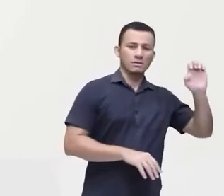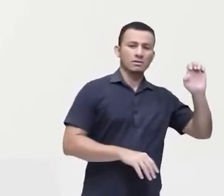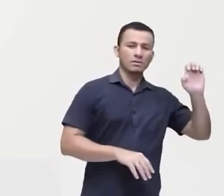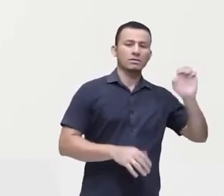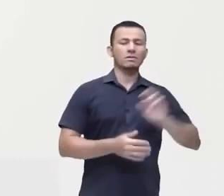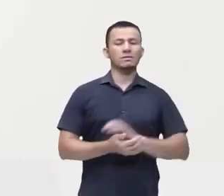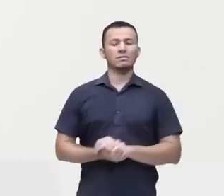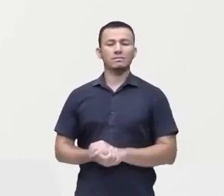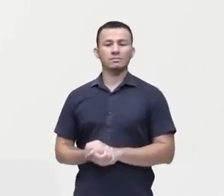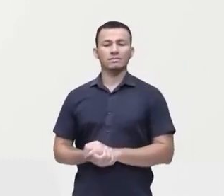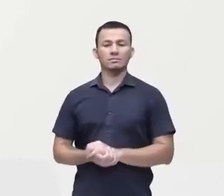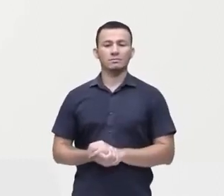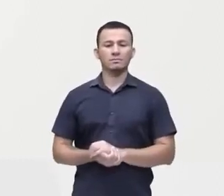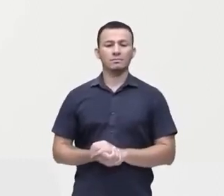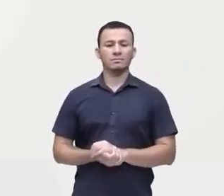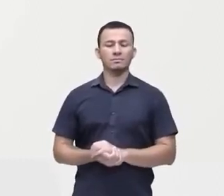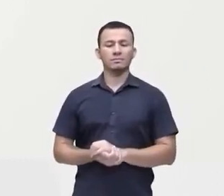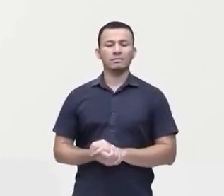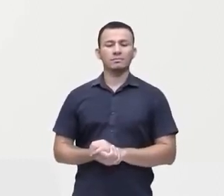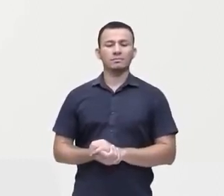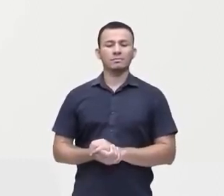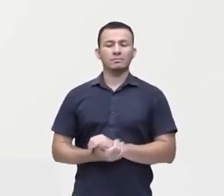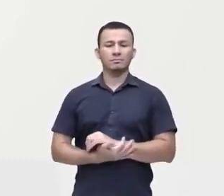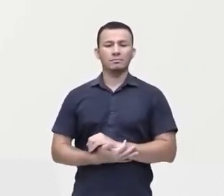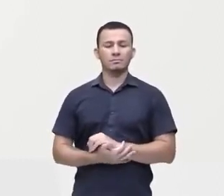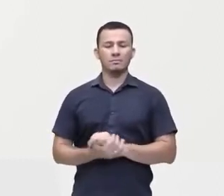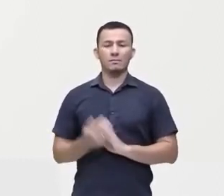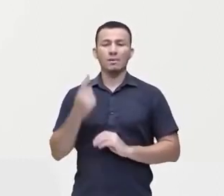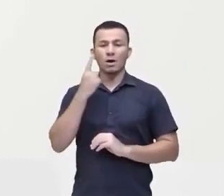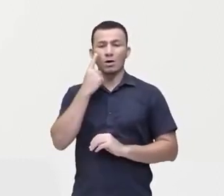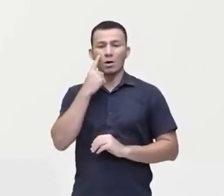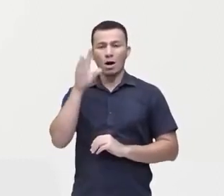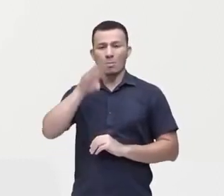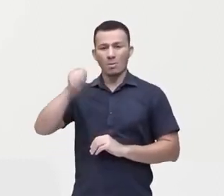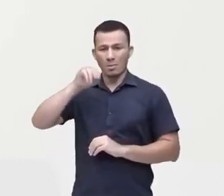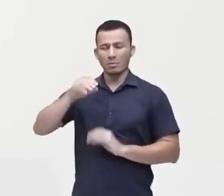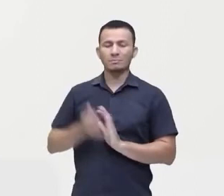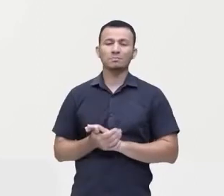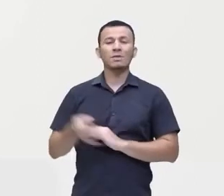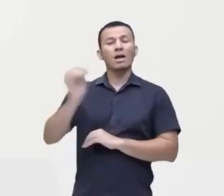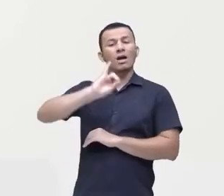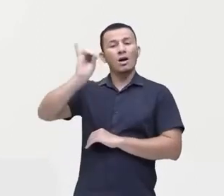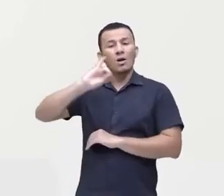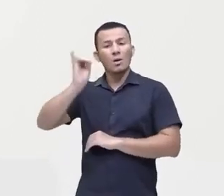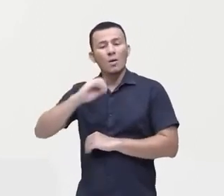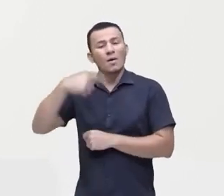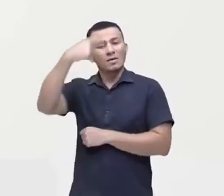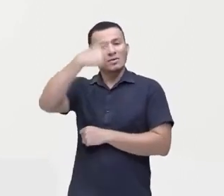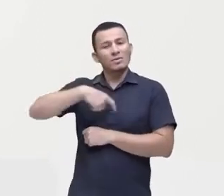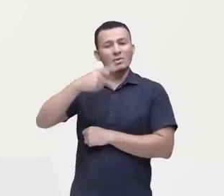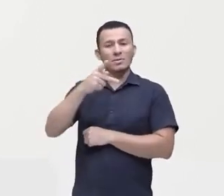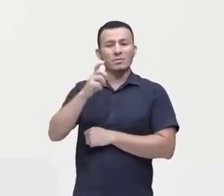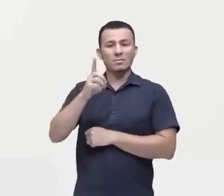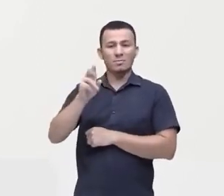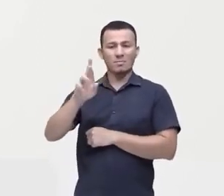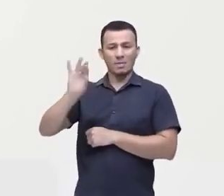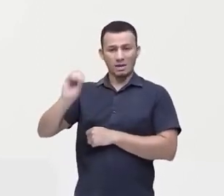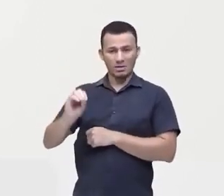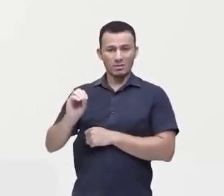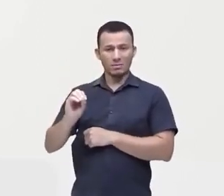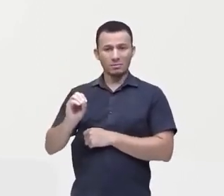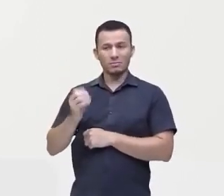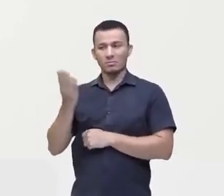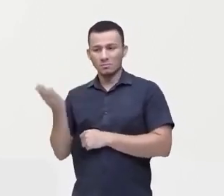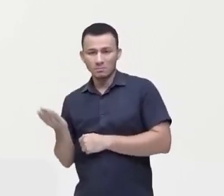esquerda. Ó, esse coleguinha que ele está falando, vou ler aqui para vocês. Olá, sou o Pedro e esses